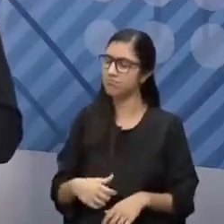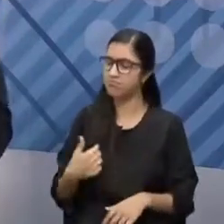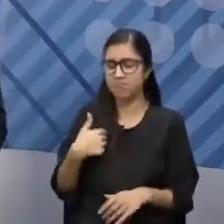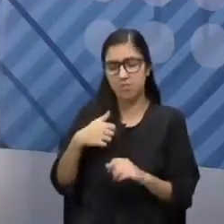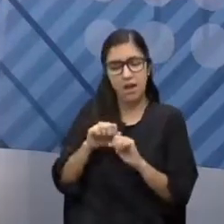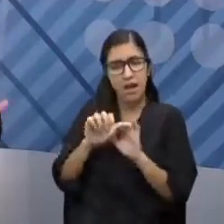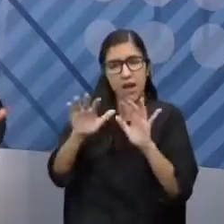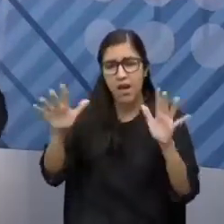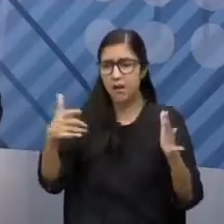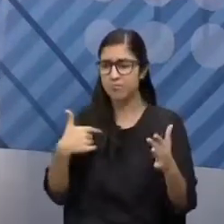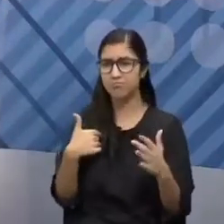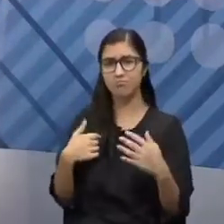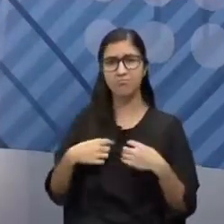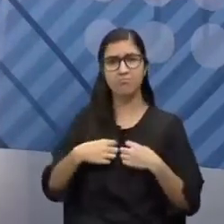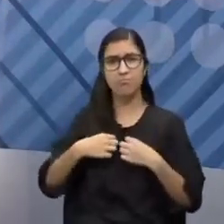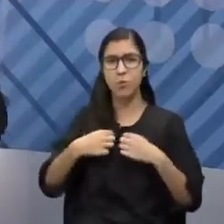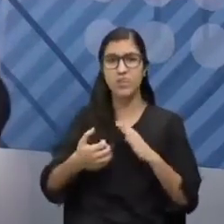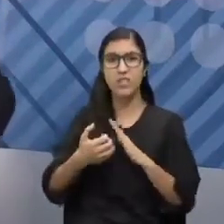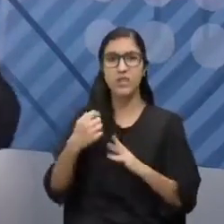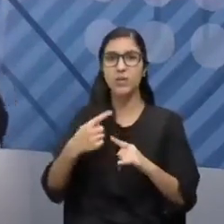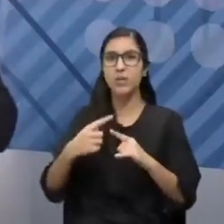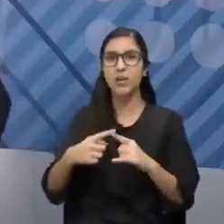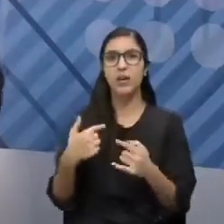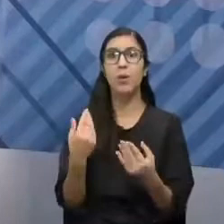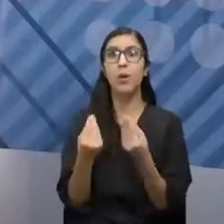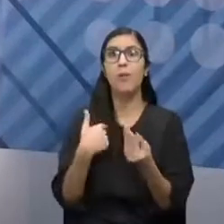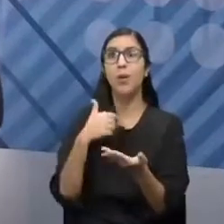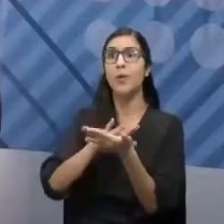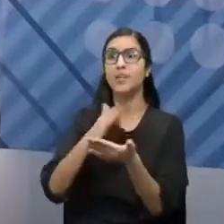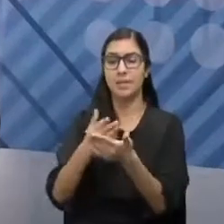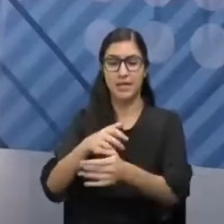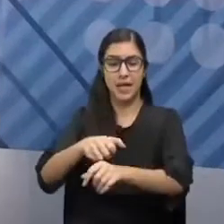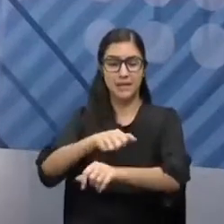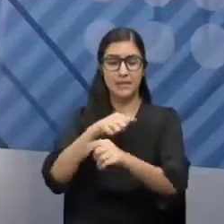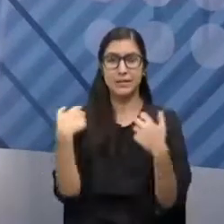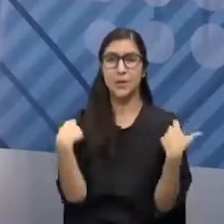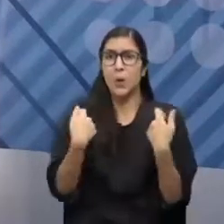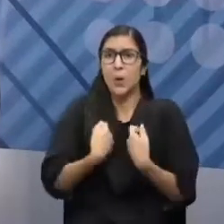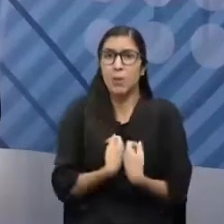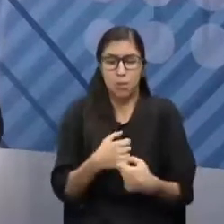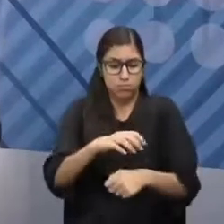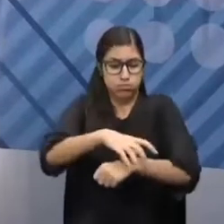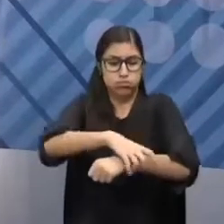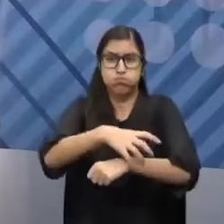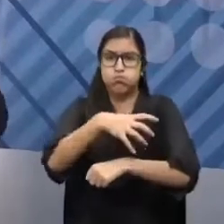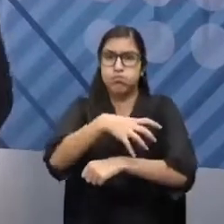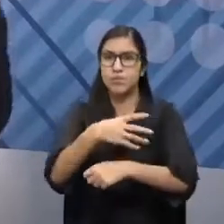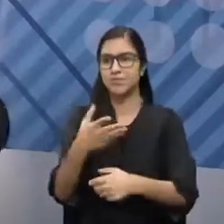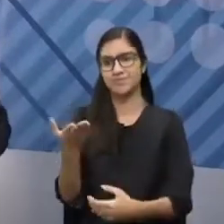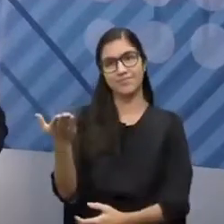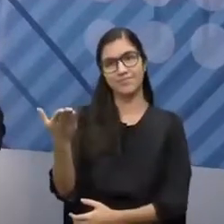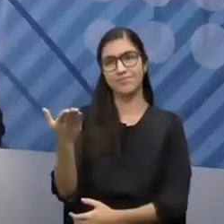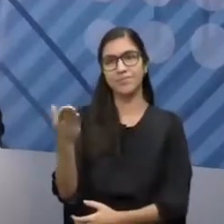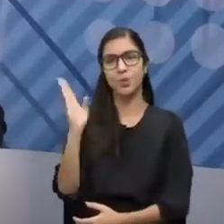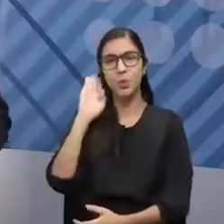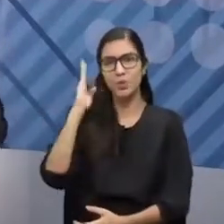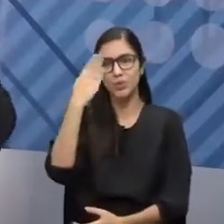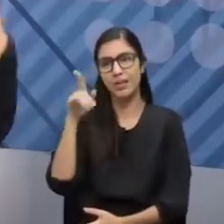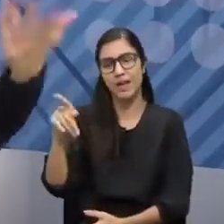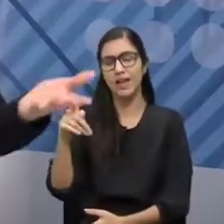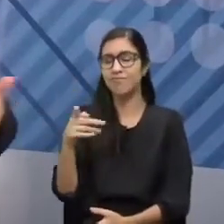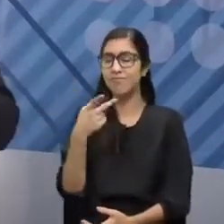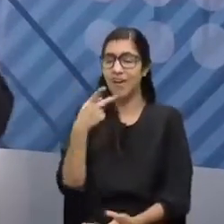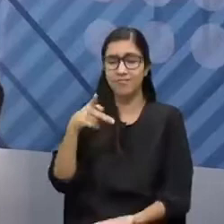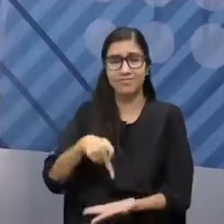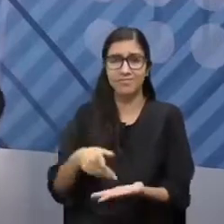claro. Porque não ia rolar uma interpretação com aquela blusa, certo? Então, eles são muito sinceros e devem ser, porque